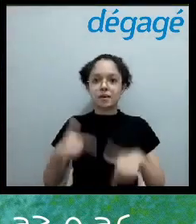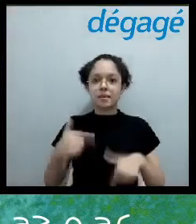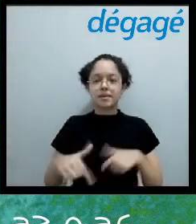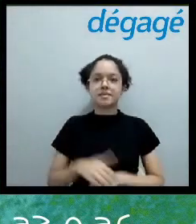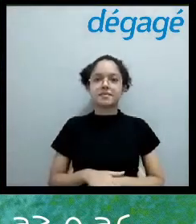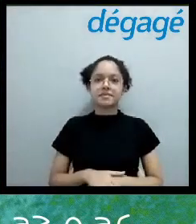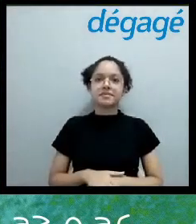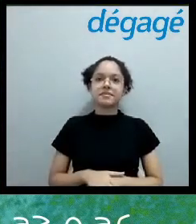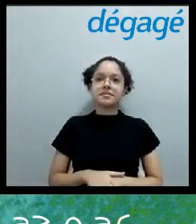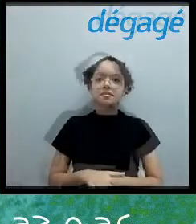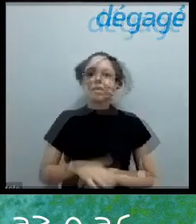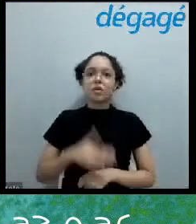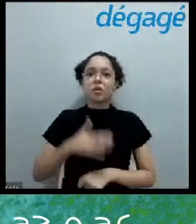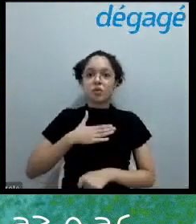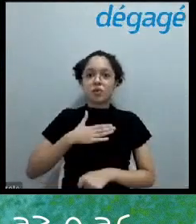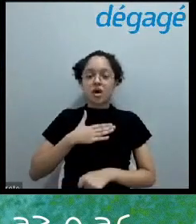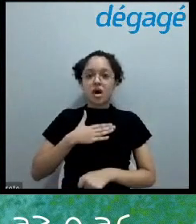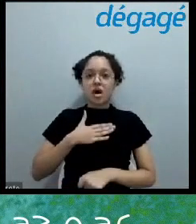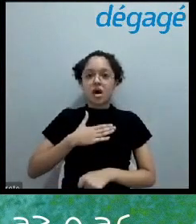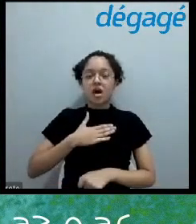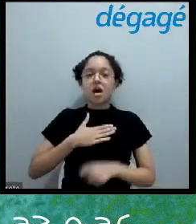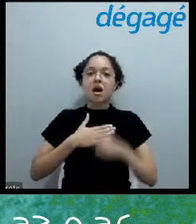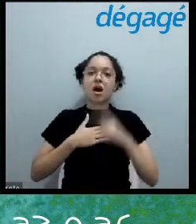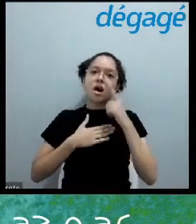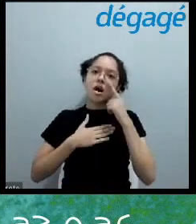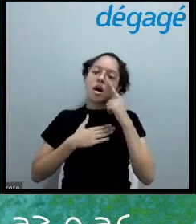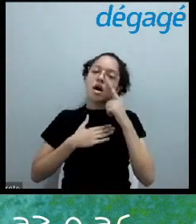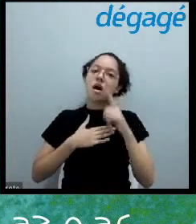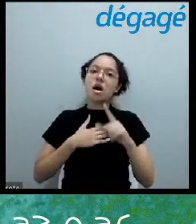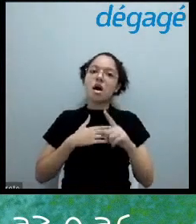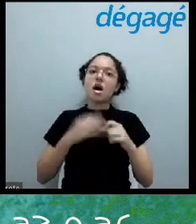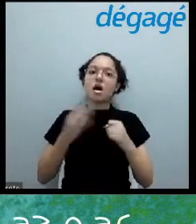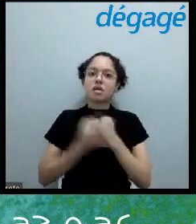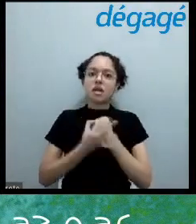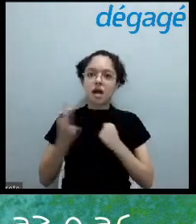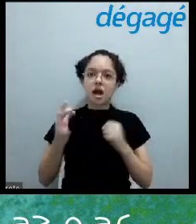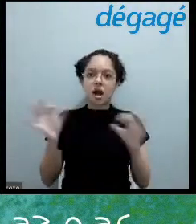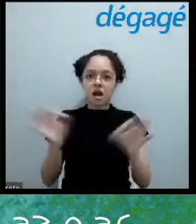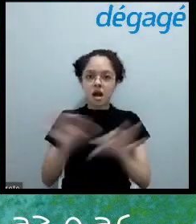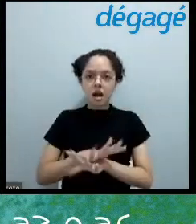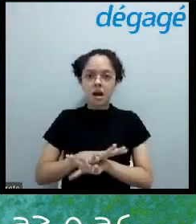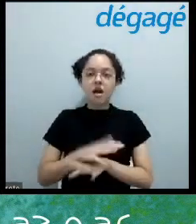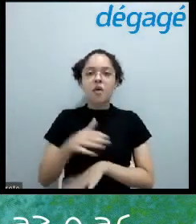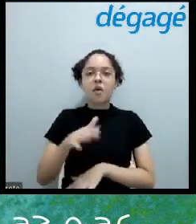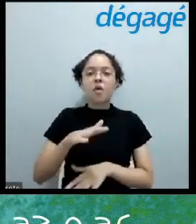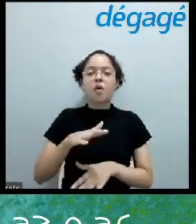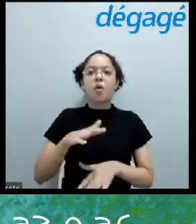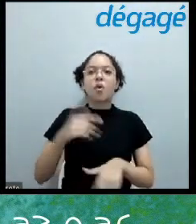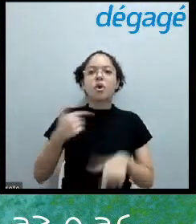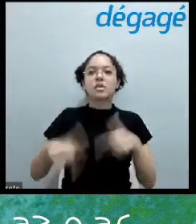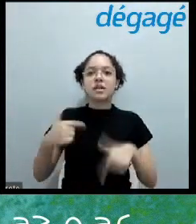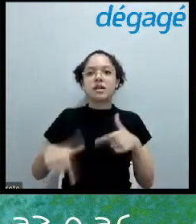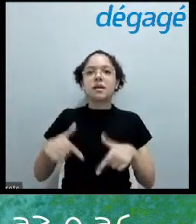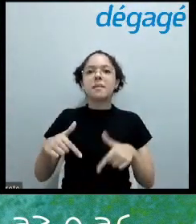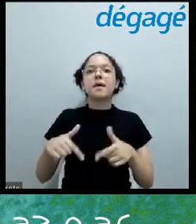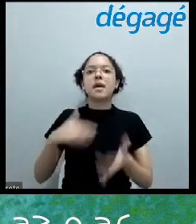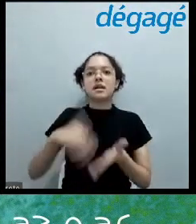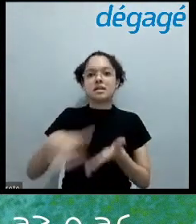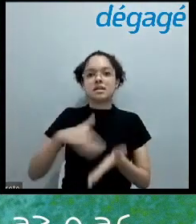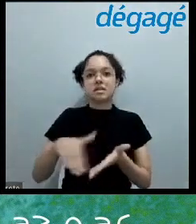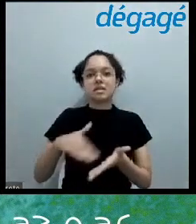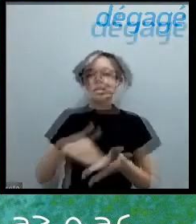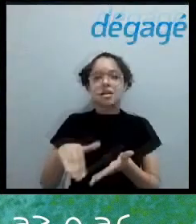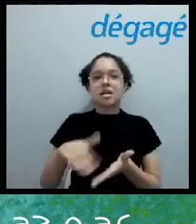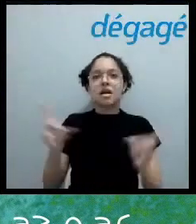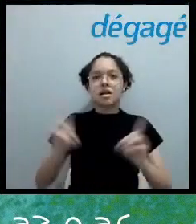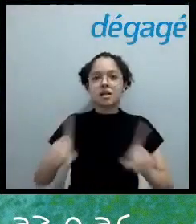No meu caso, depois da graduação, eu saí, fui trabalhar na Secretaria da Pessoa com Deficiência também, fiquei 4 anos